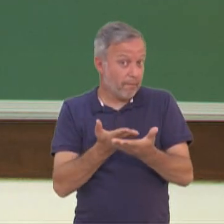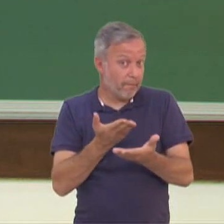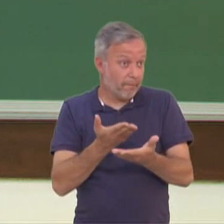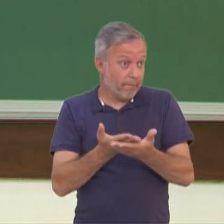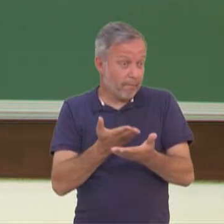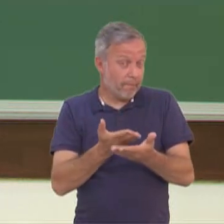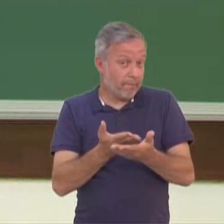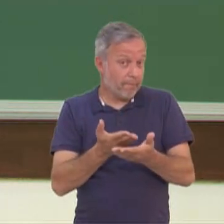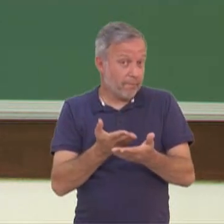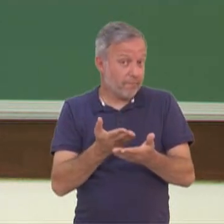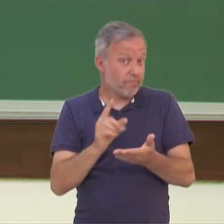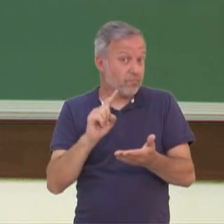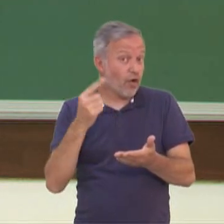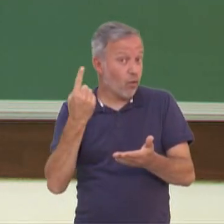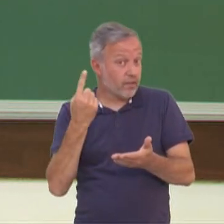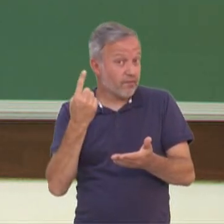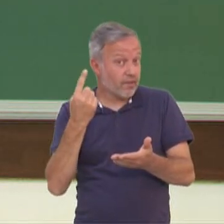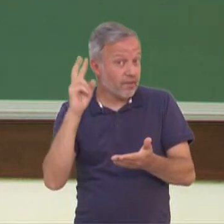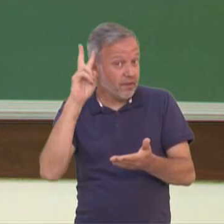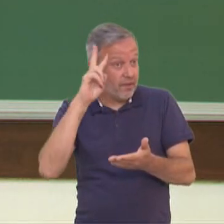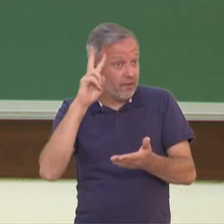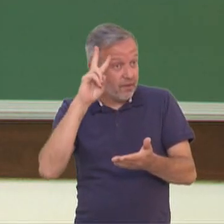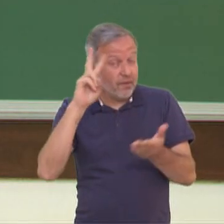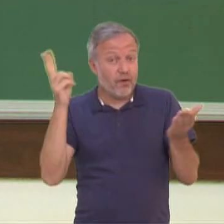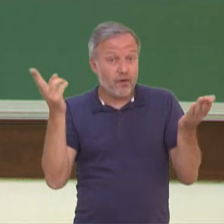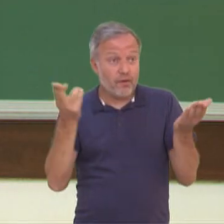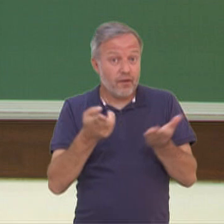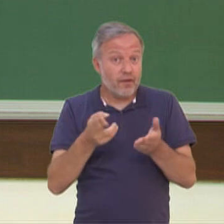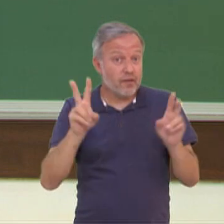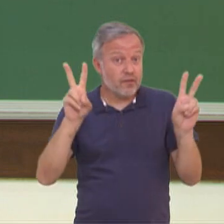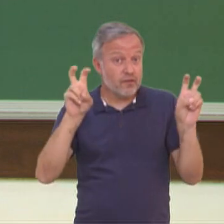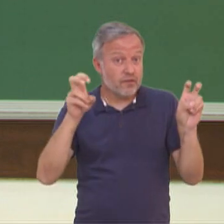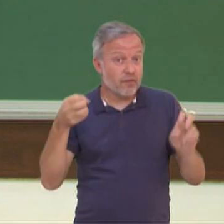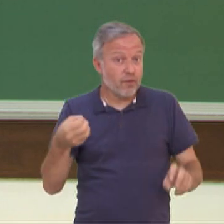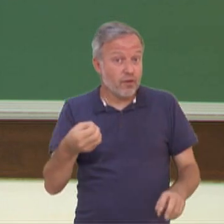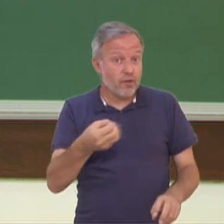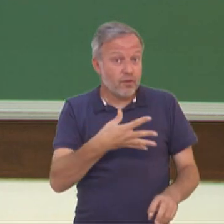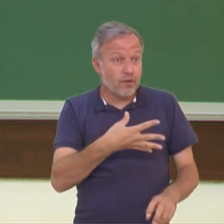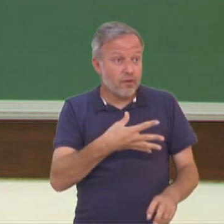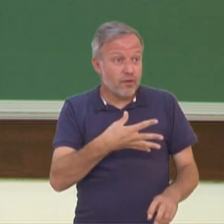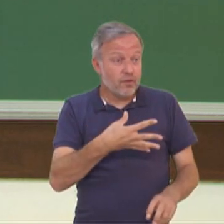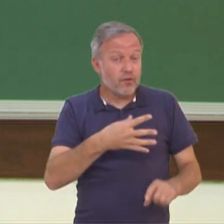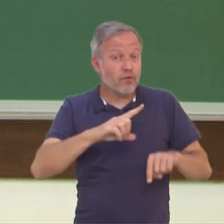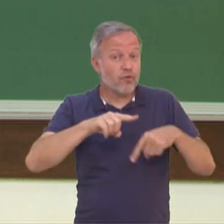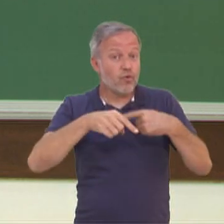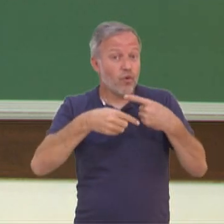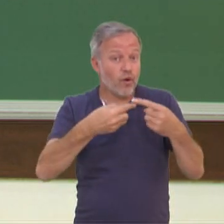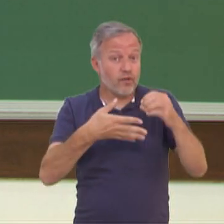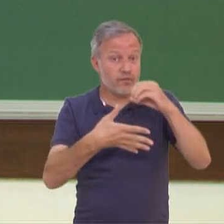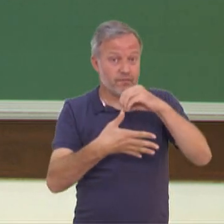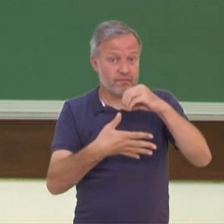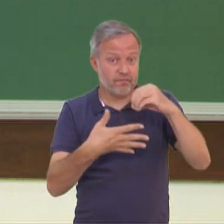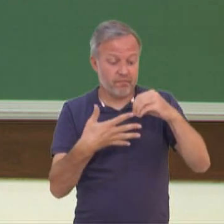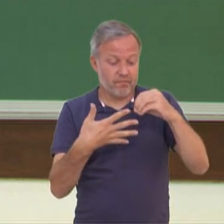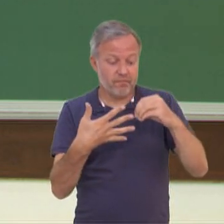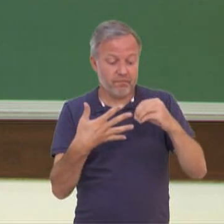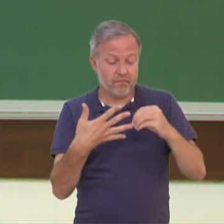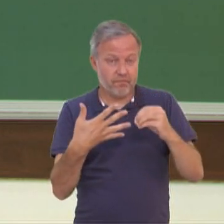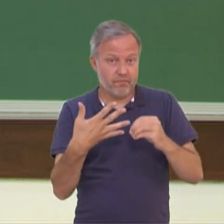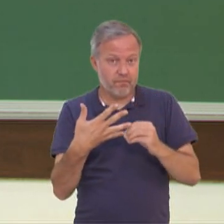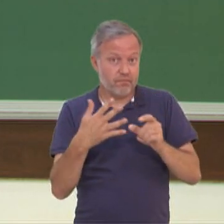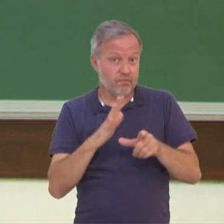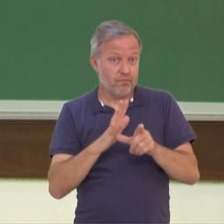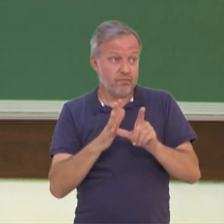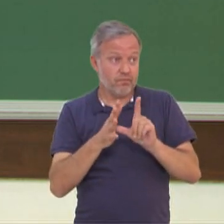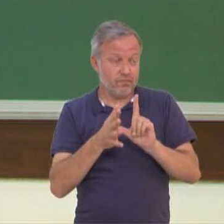última aula foi revisão, hoje não será uma aula de revisão, hoje falaremos sobre um outro reino. Antes de eu começar a falar